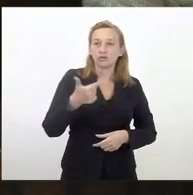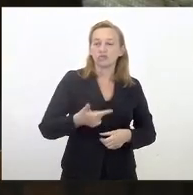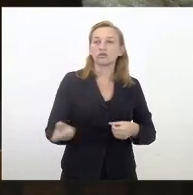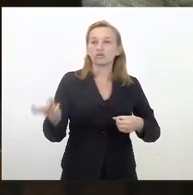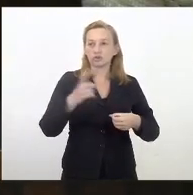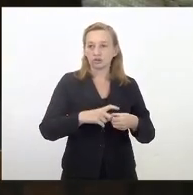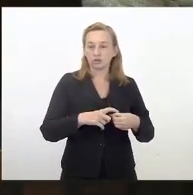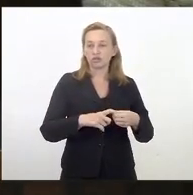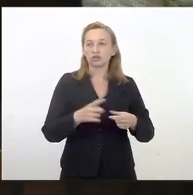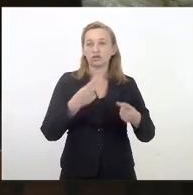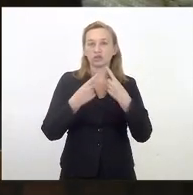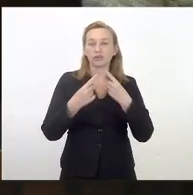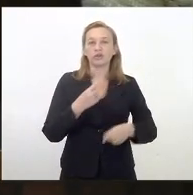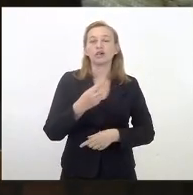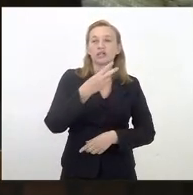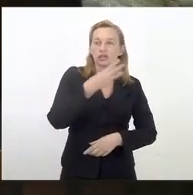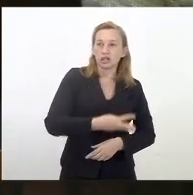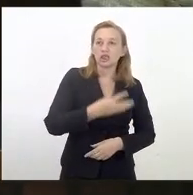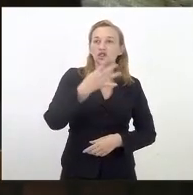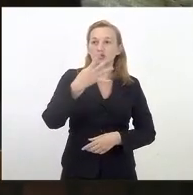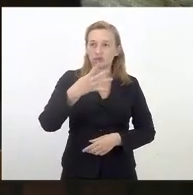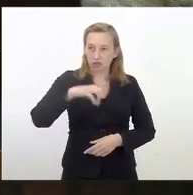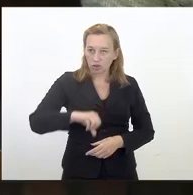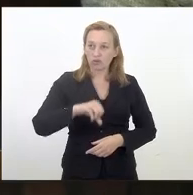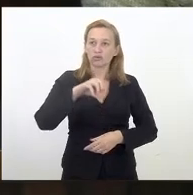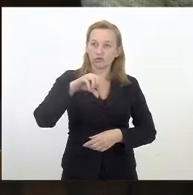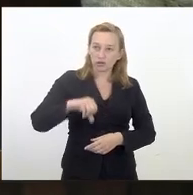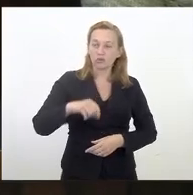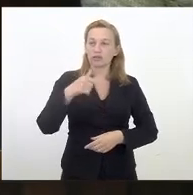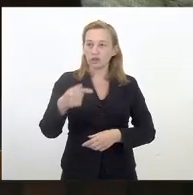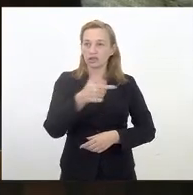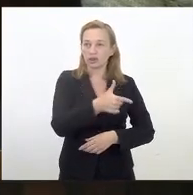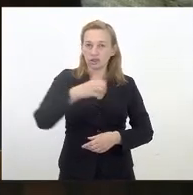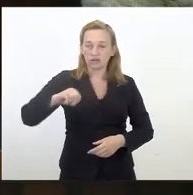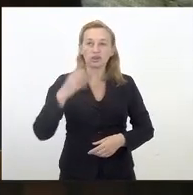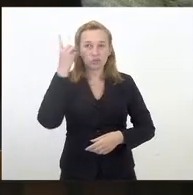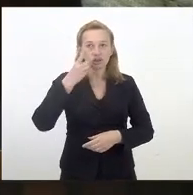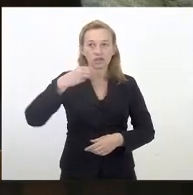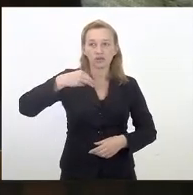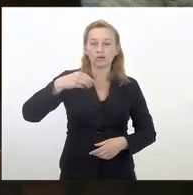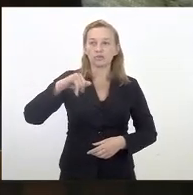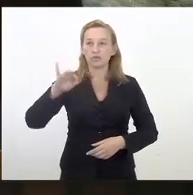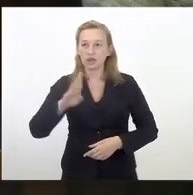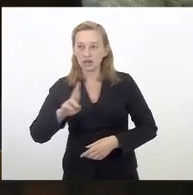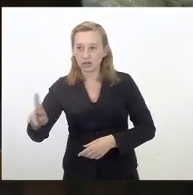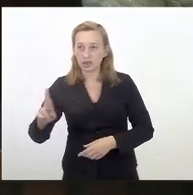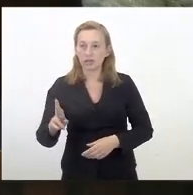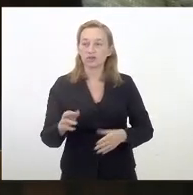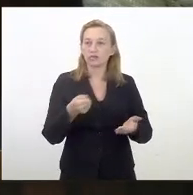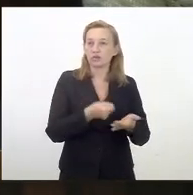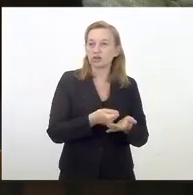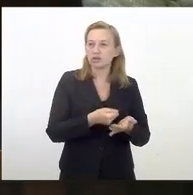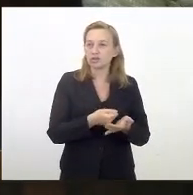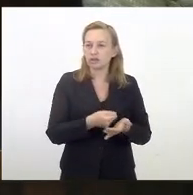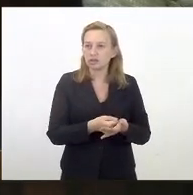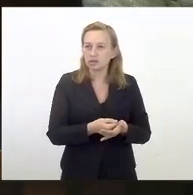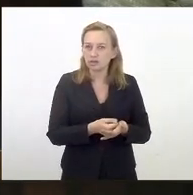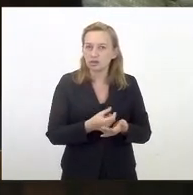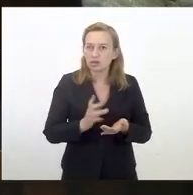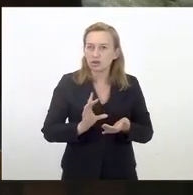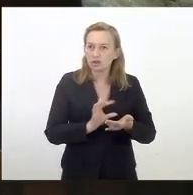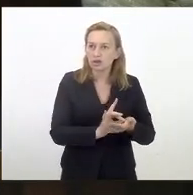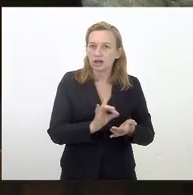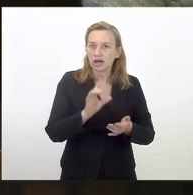discussão projeto de lei 3997 de 18 de autoria Deputado Marcus Miller dispõe sobre a obrigatoriedade de afixação